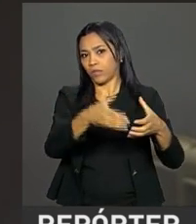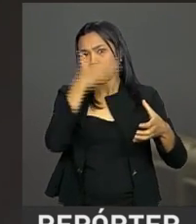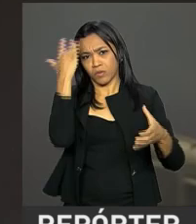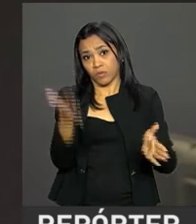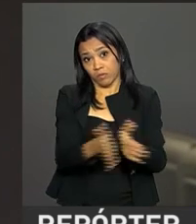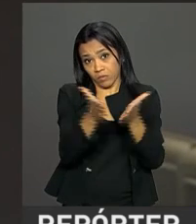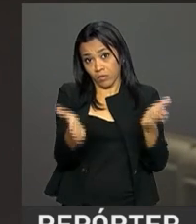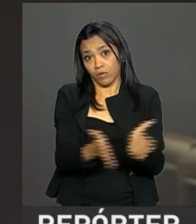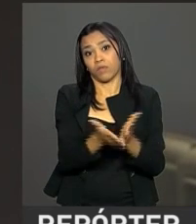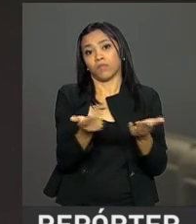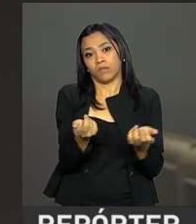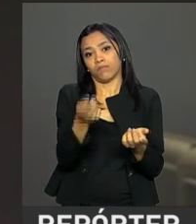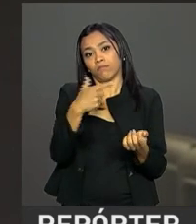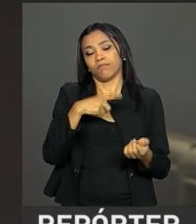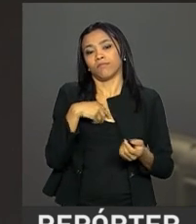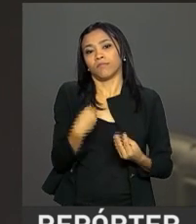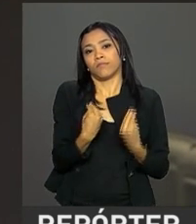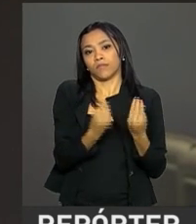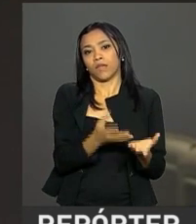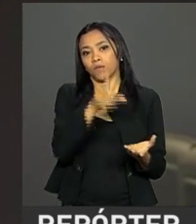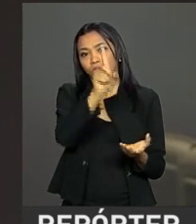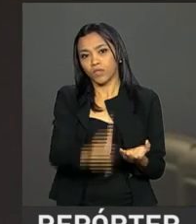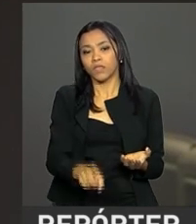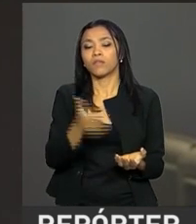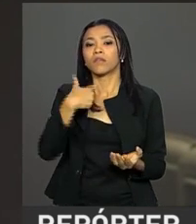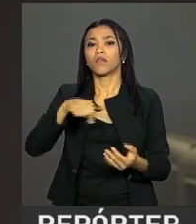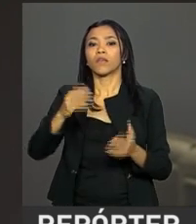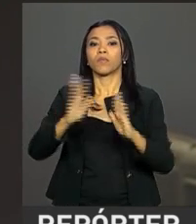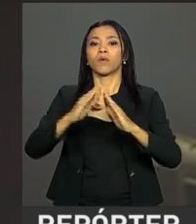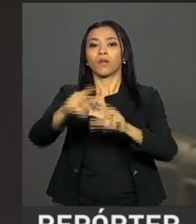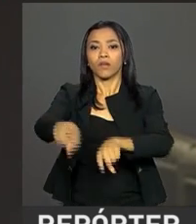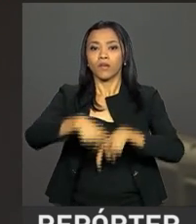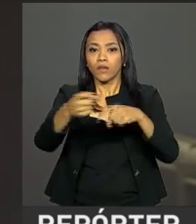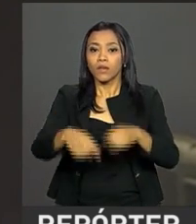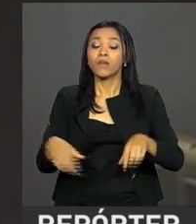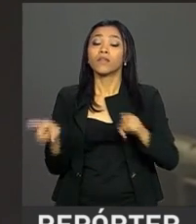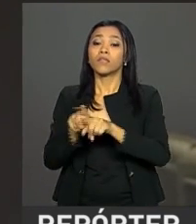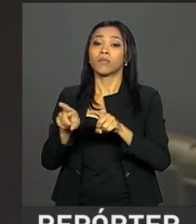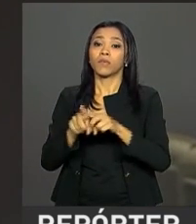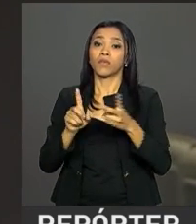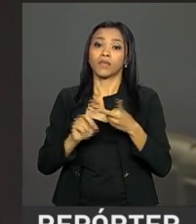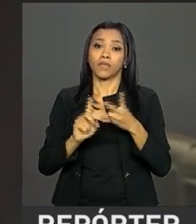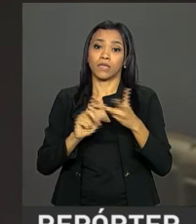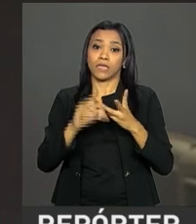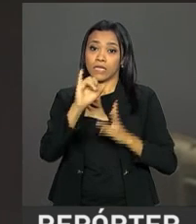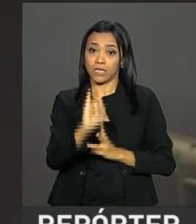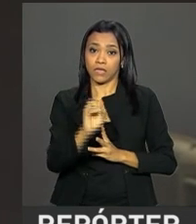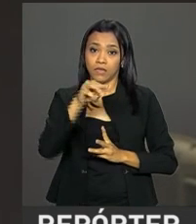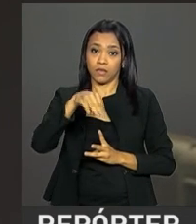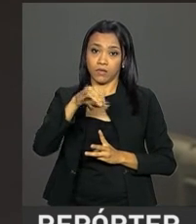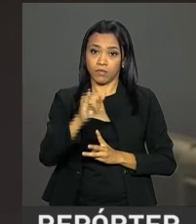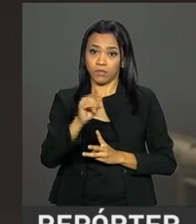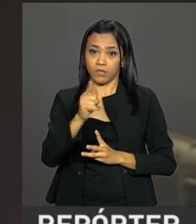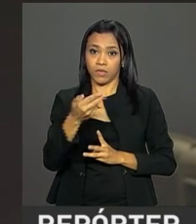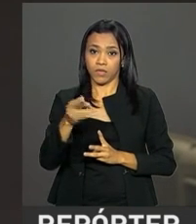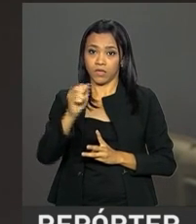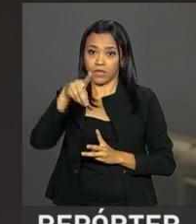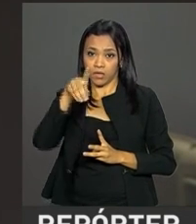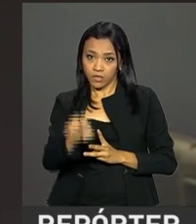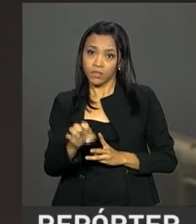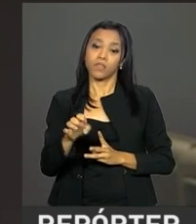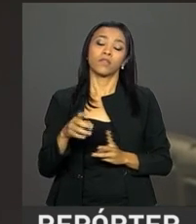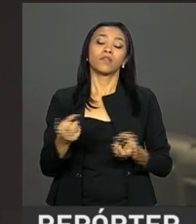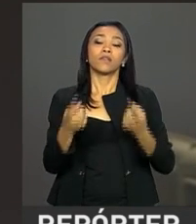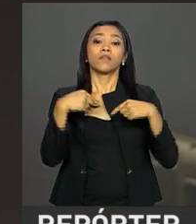baixa renda consumidores rurais irrigantes ele serve também uma função importantíssima é custear a geração de energia elétrica